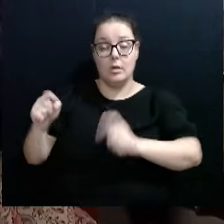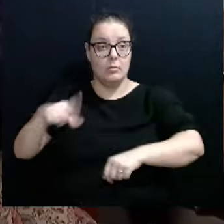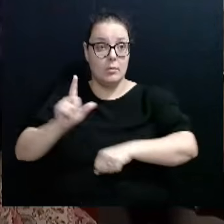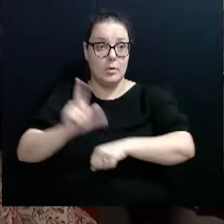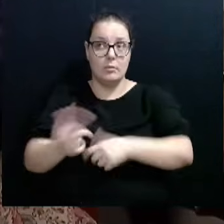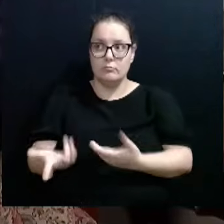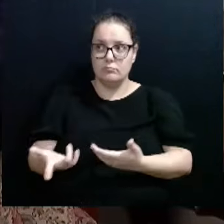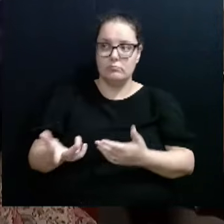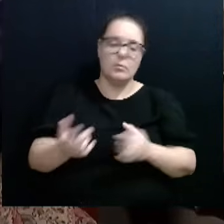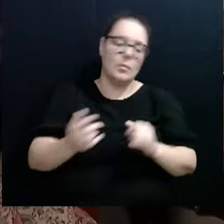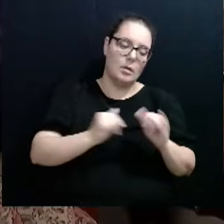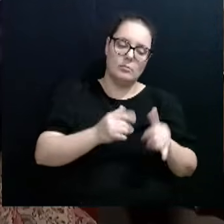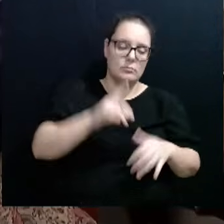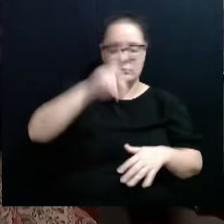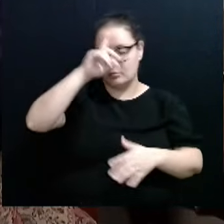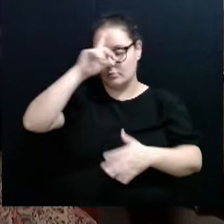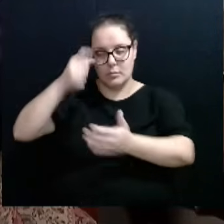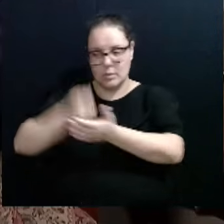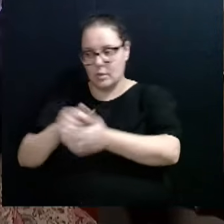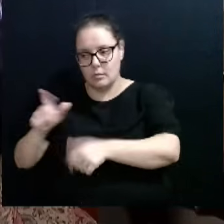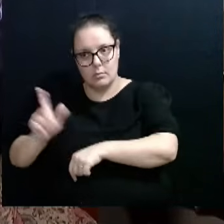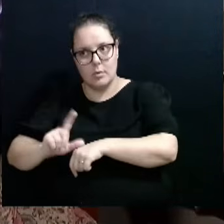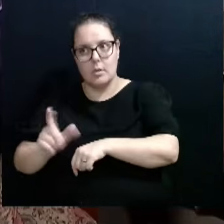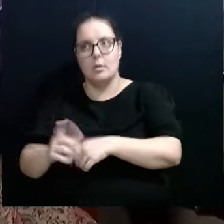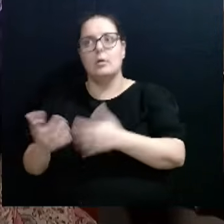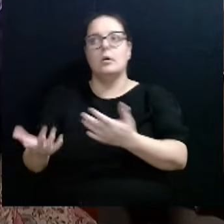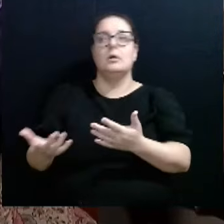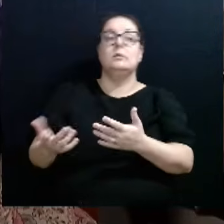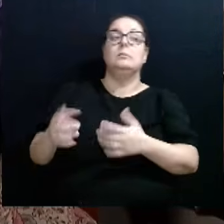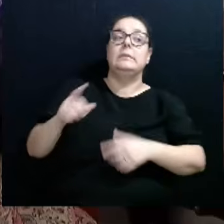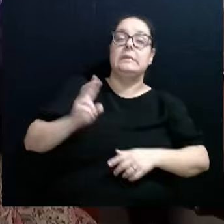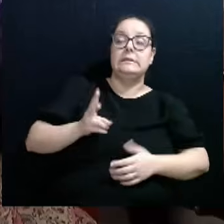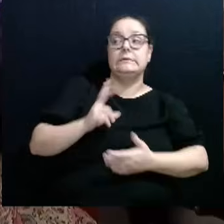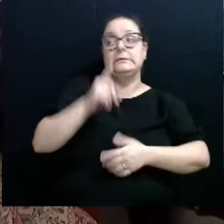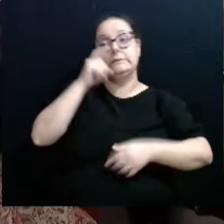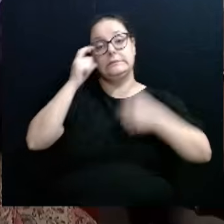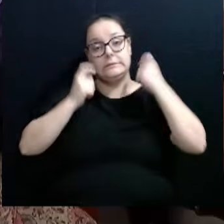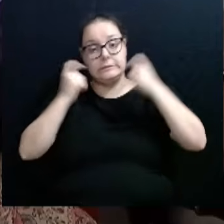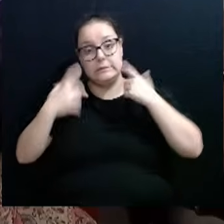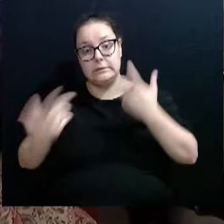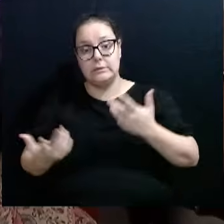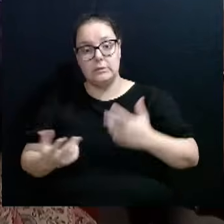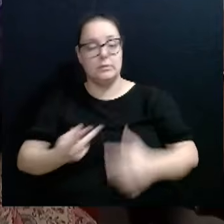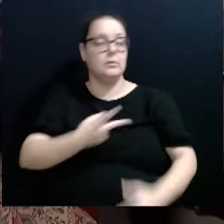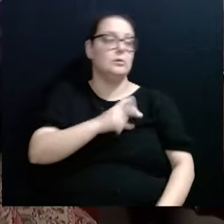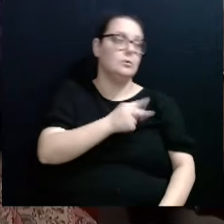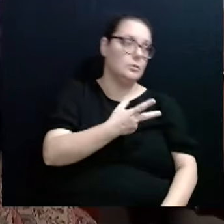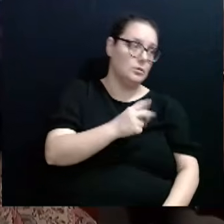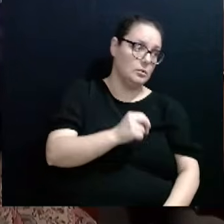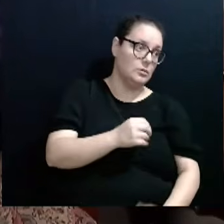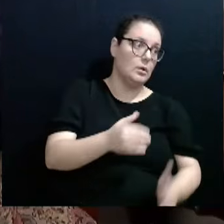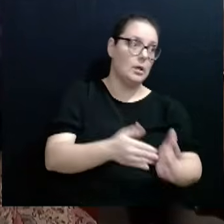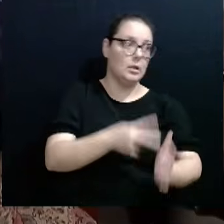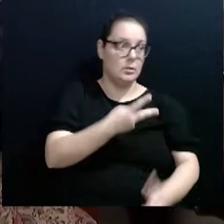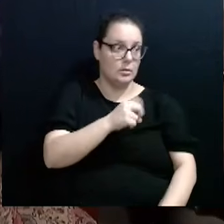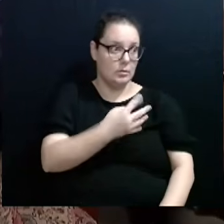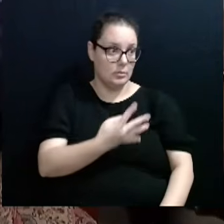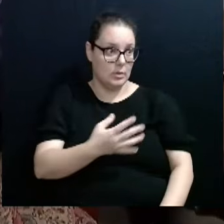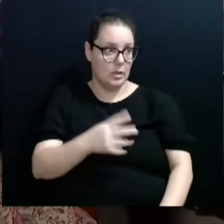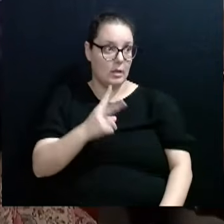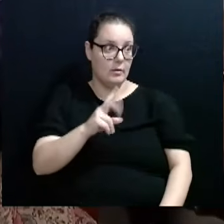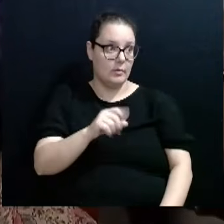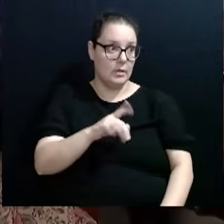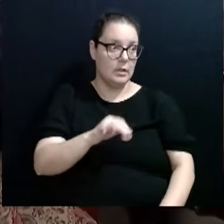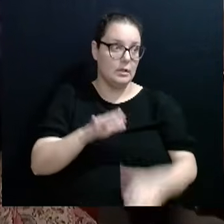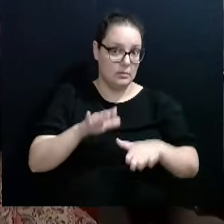Sempre tem-se um pé atrás, porque... De 2020 a 2024, a Valéria que ficava aqui. Eu ficava também, mas a Valéria que